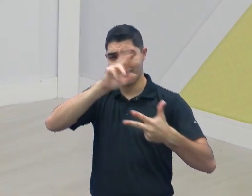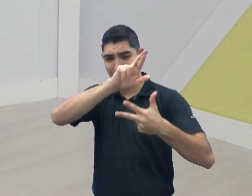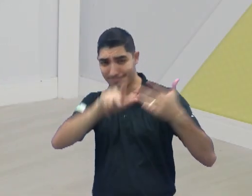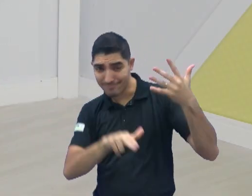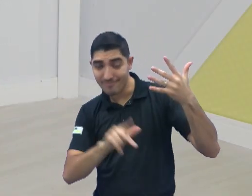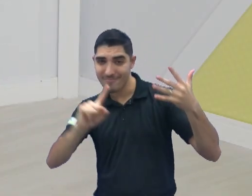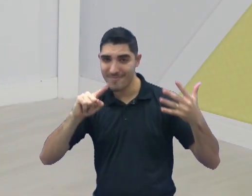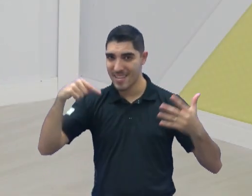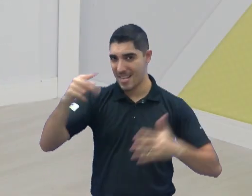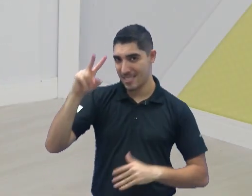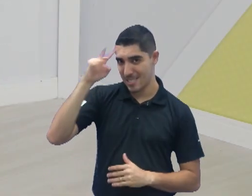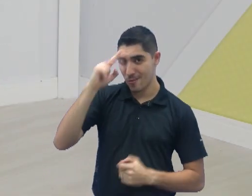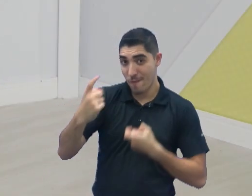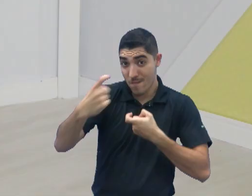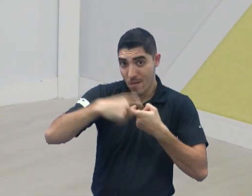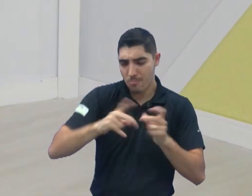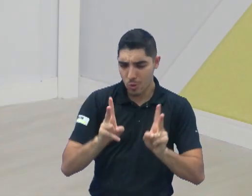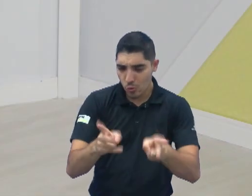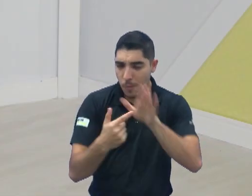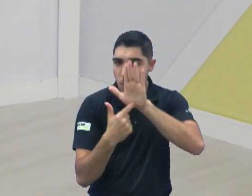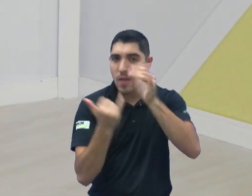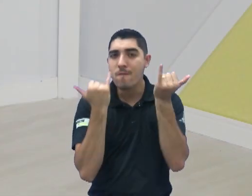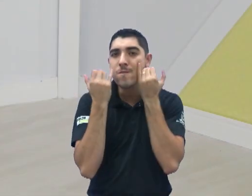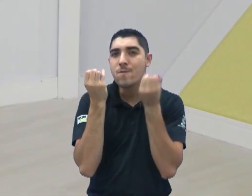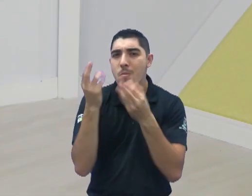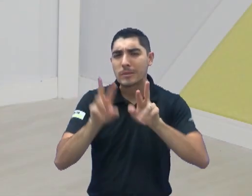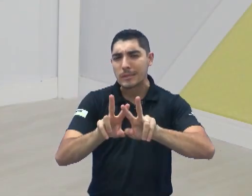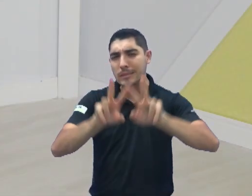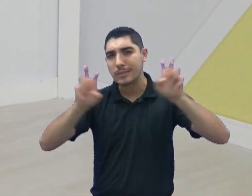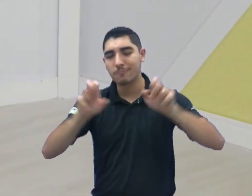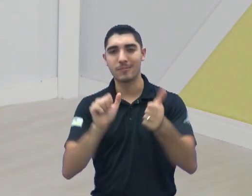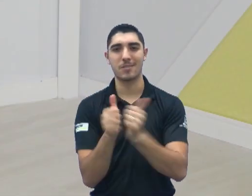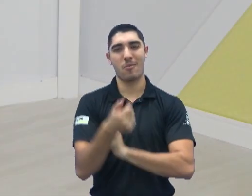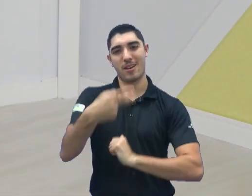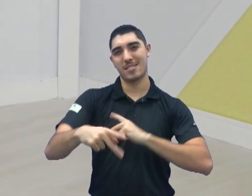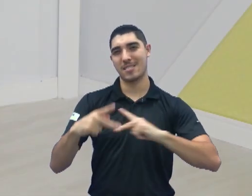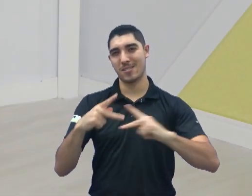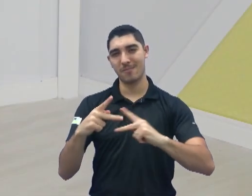na segunda-feira para te deixar atualizado dos esportes da nossa cidade. De